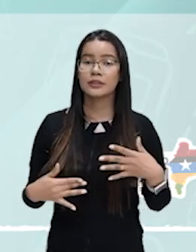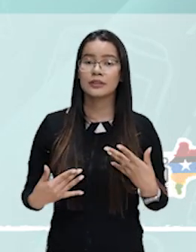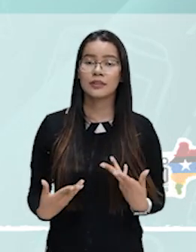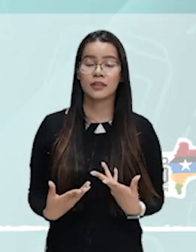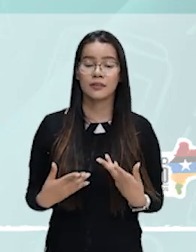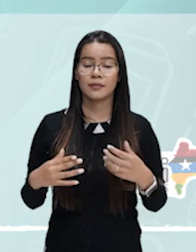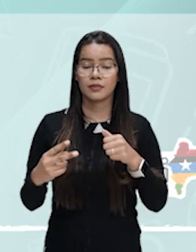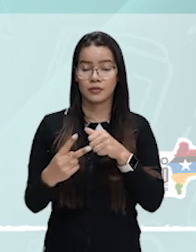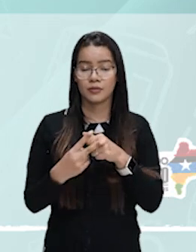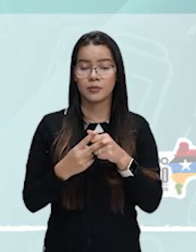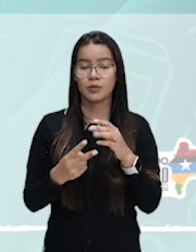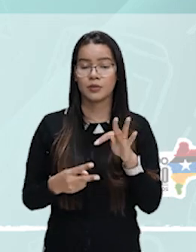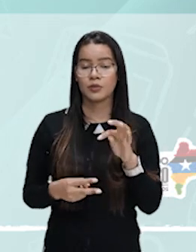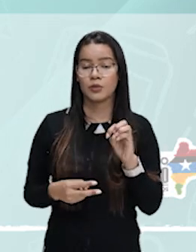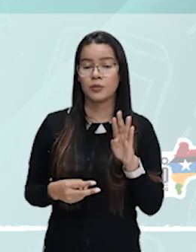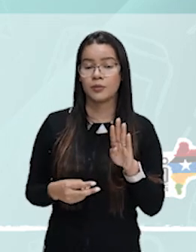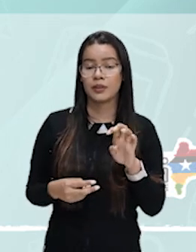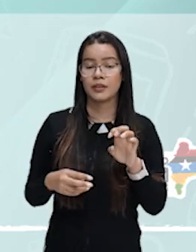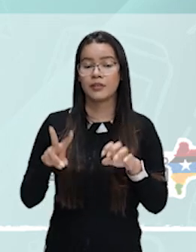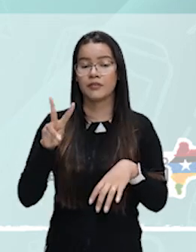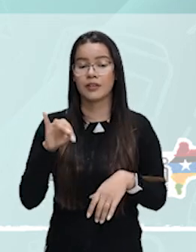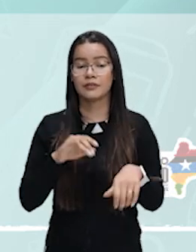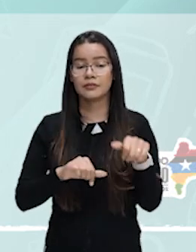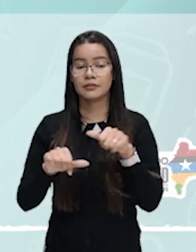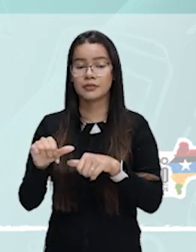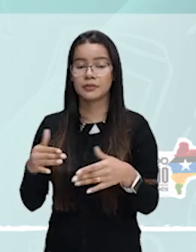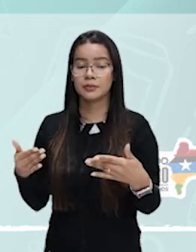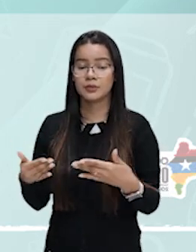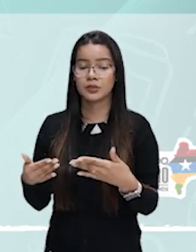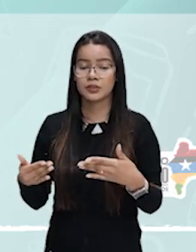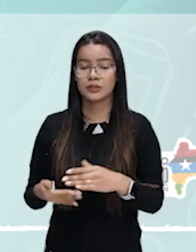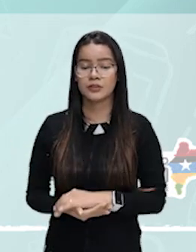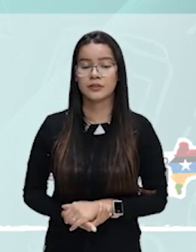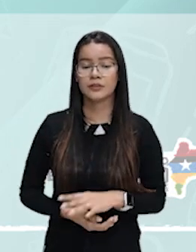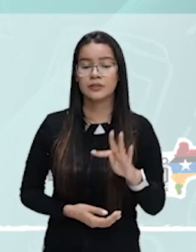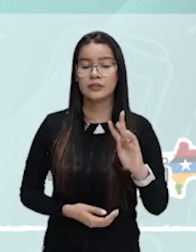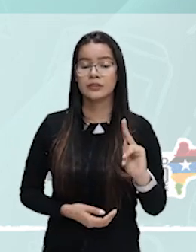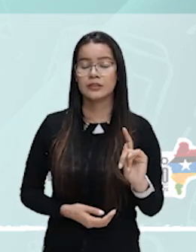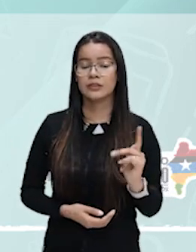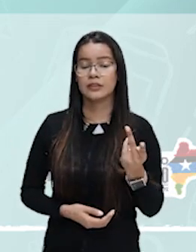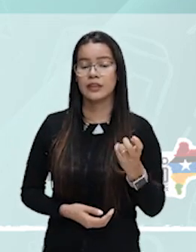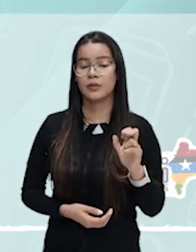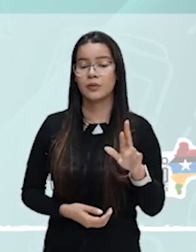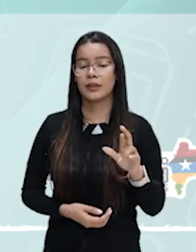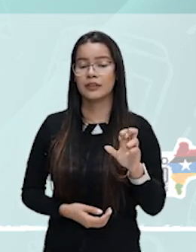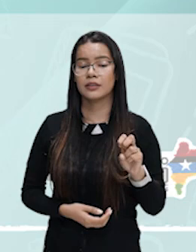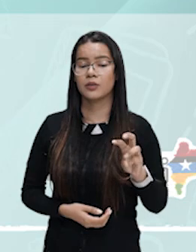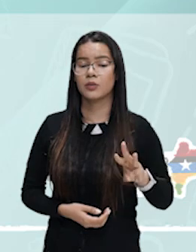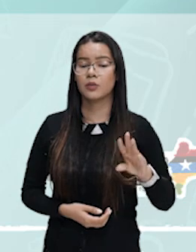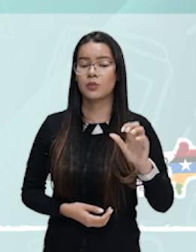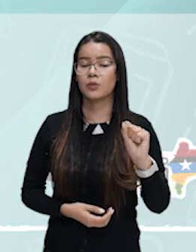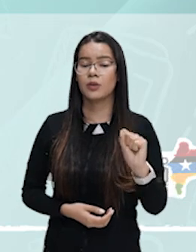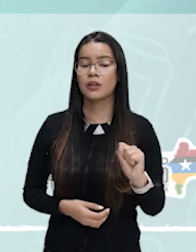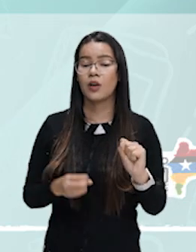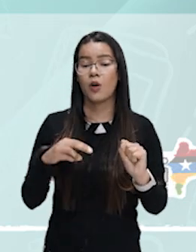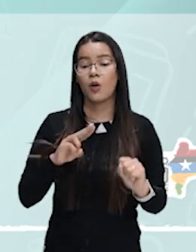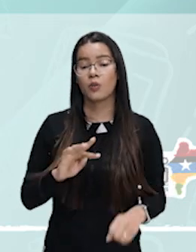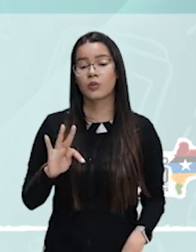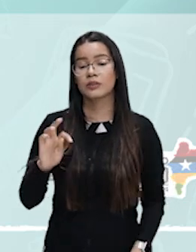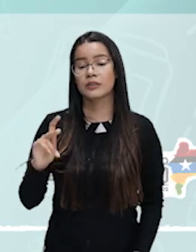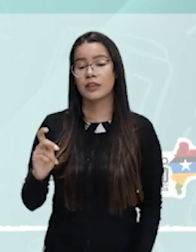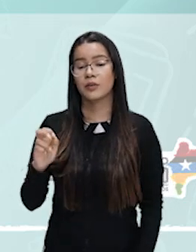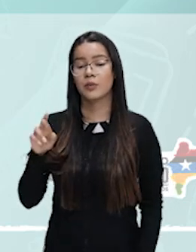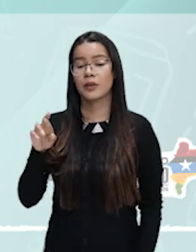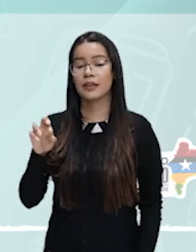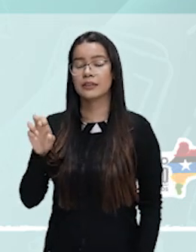no passado simples vai ficar there was ou there were. Was é o passado de